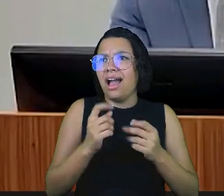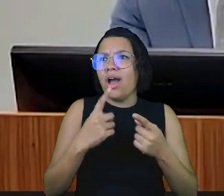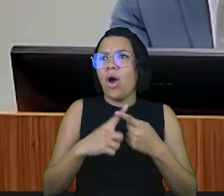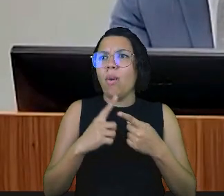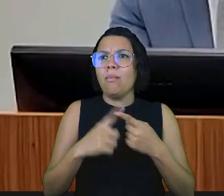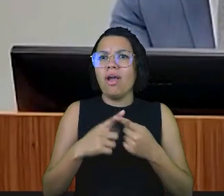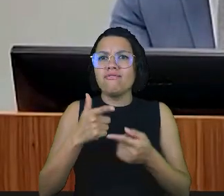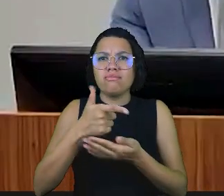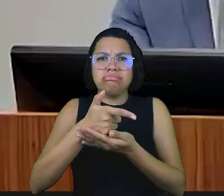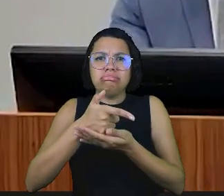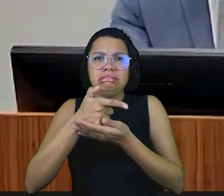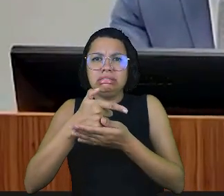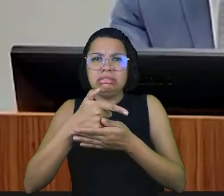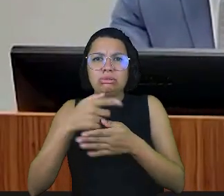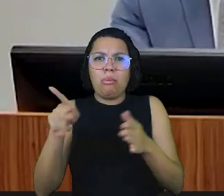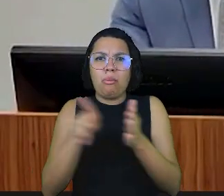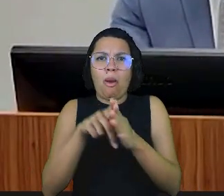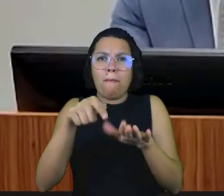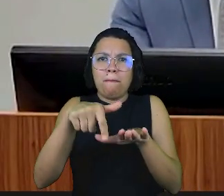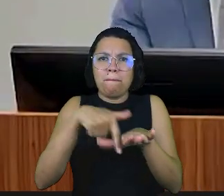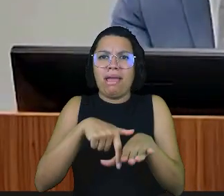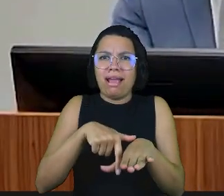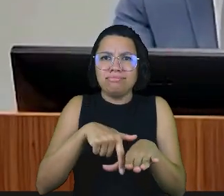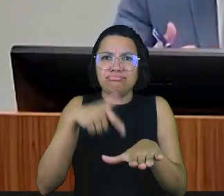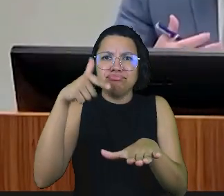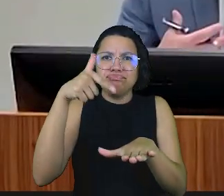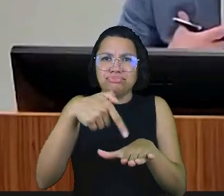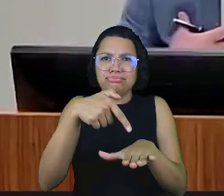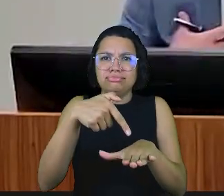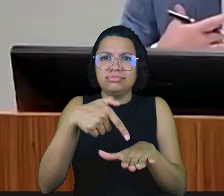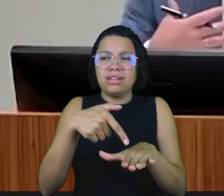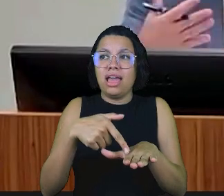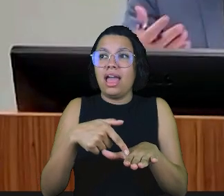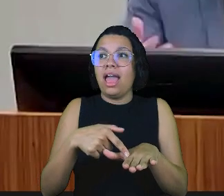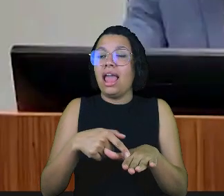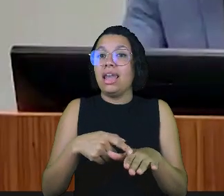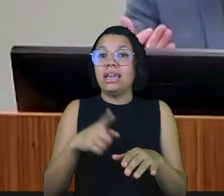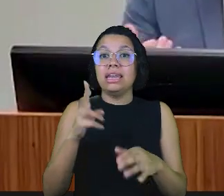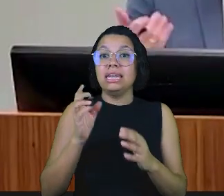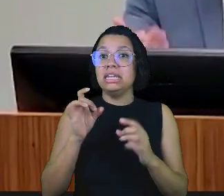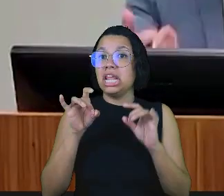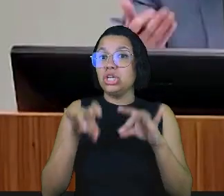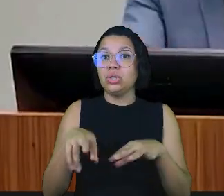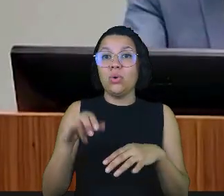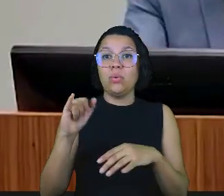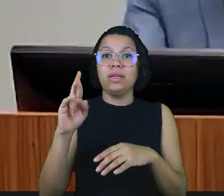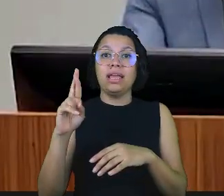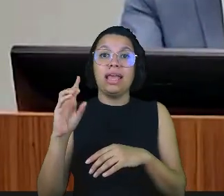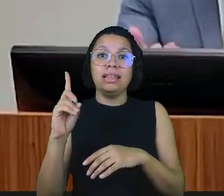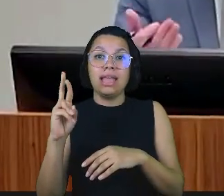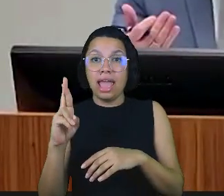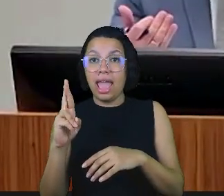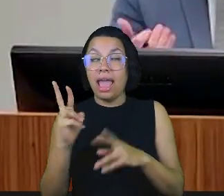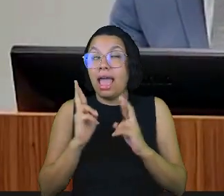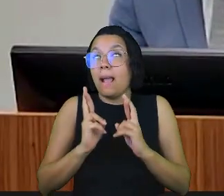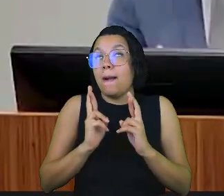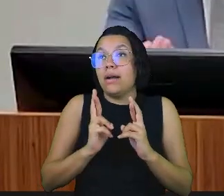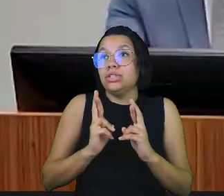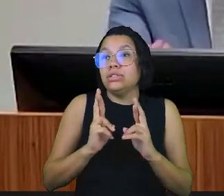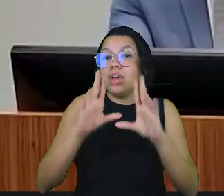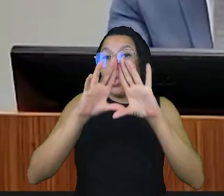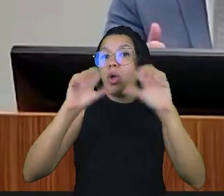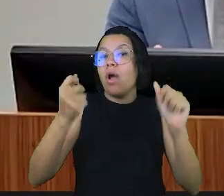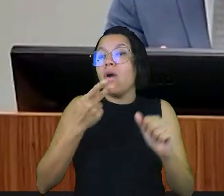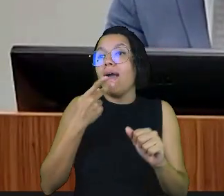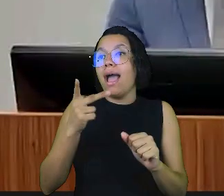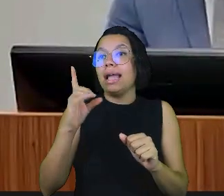pé, apetrechou o IRDR na expectativa de que o tribunal dissesse que IDPJ não serve